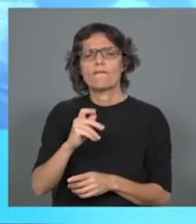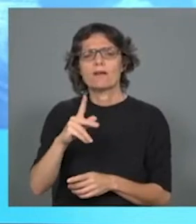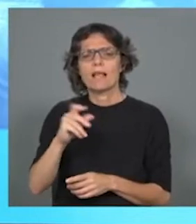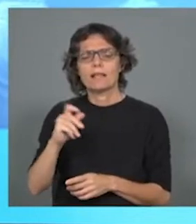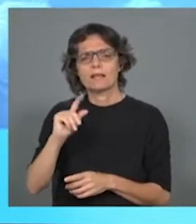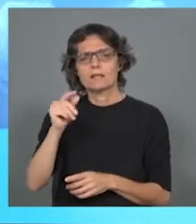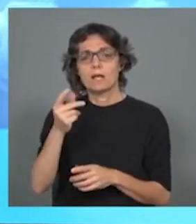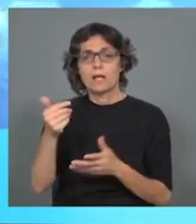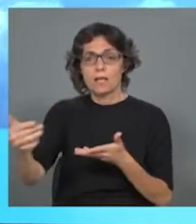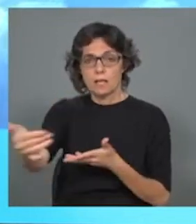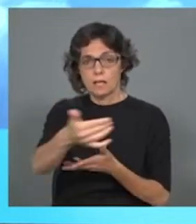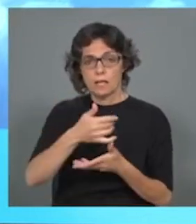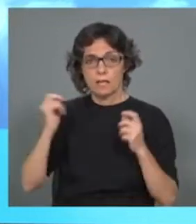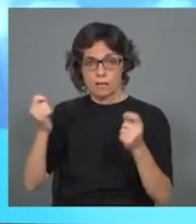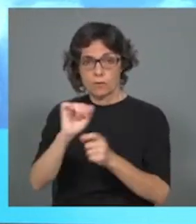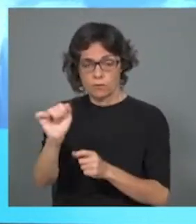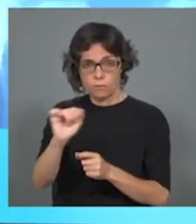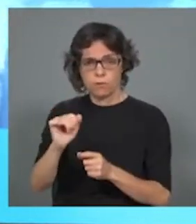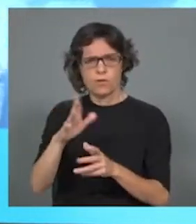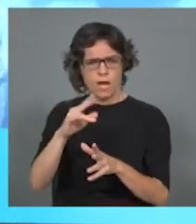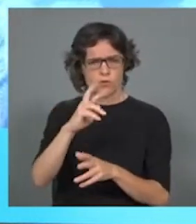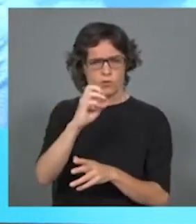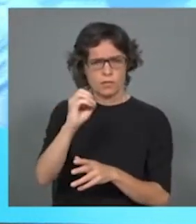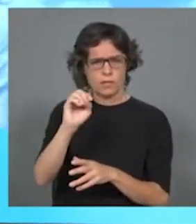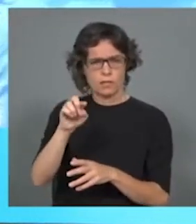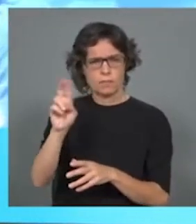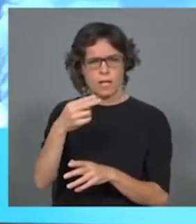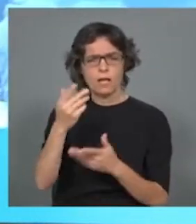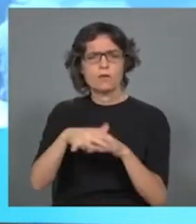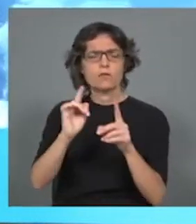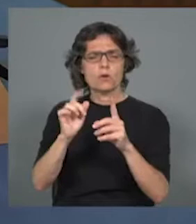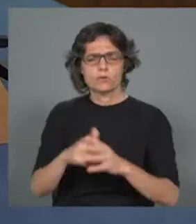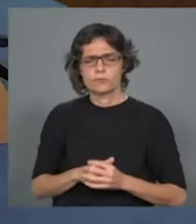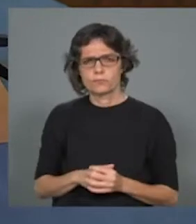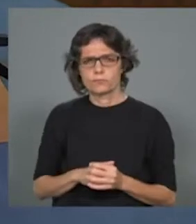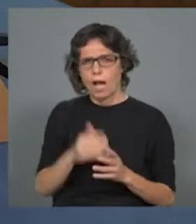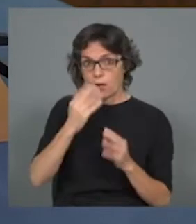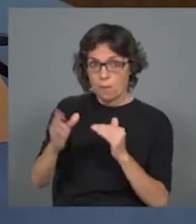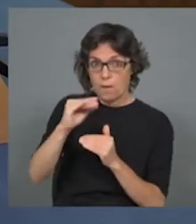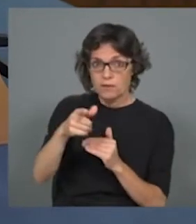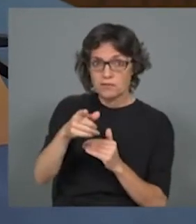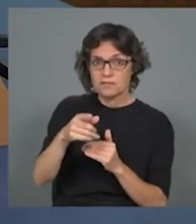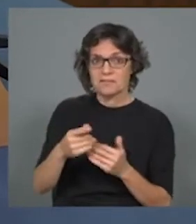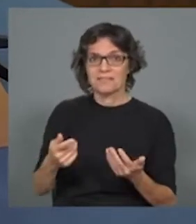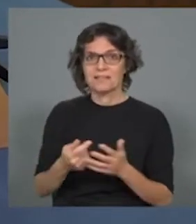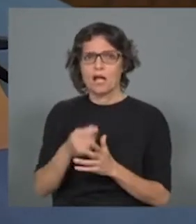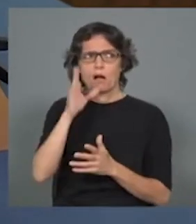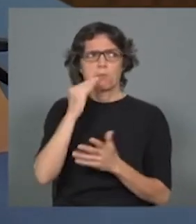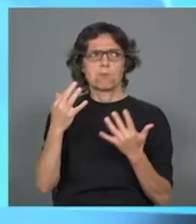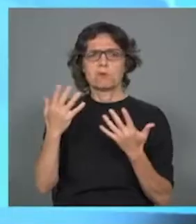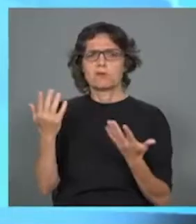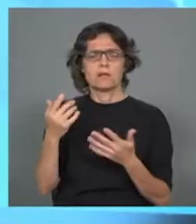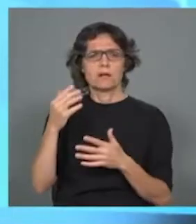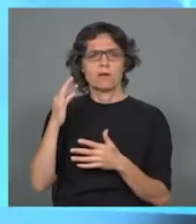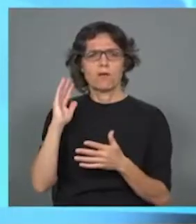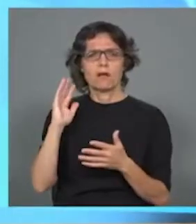nesta campanha e que, segundo a Renascença divulgou, creio que foram 30 mil euros? Ou se calhar já mais? Não tenho os números